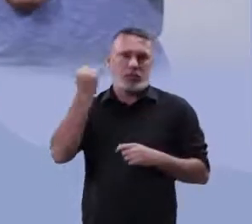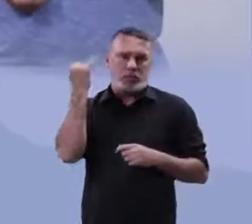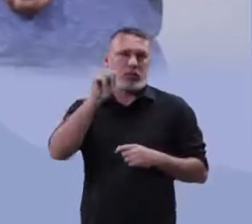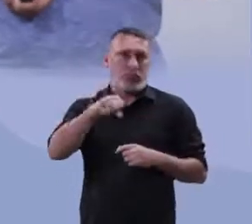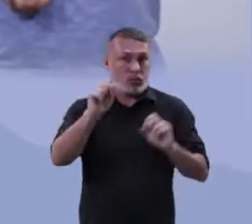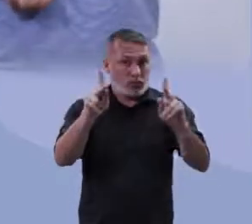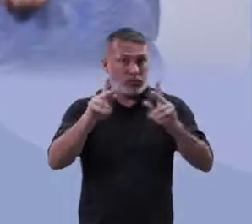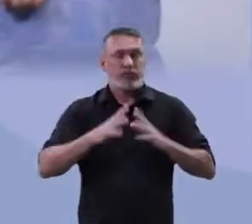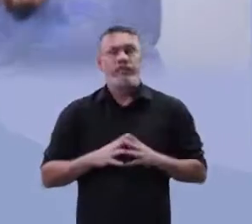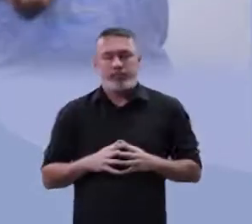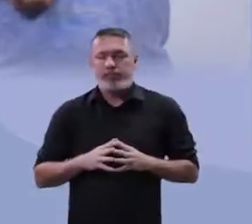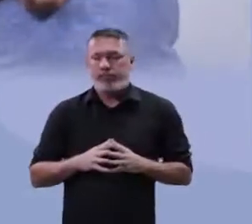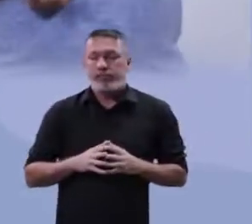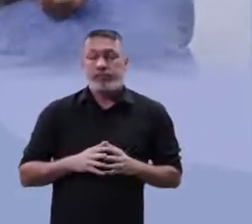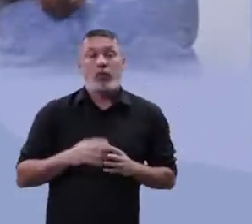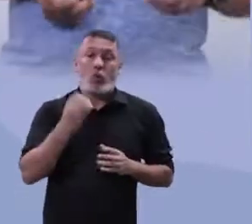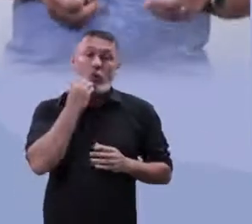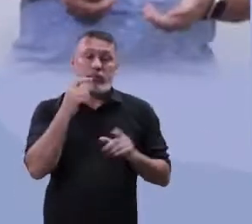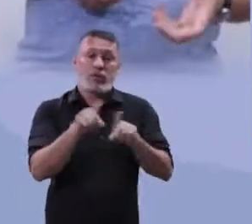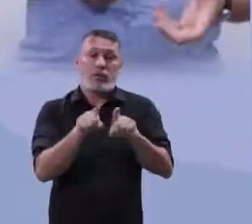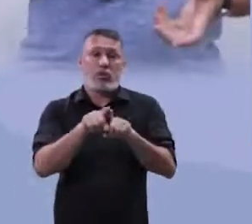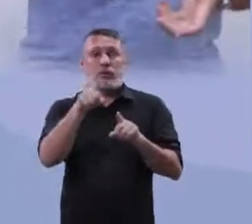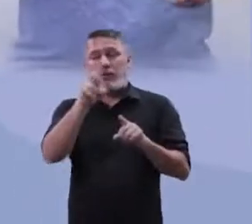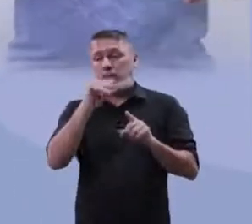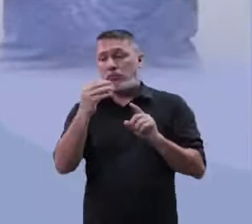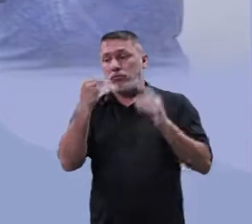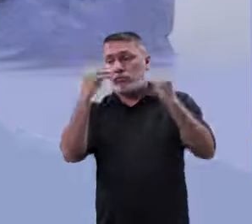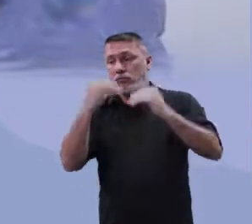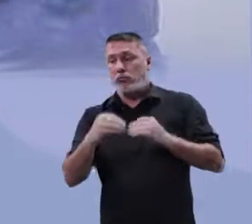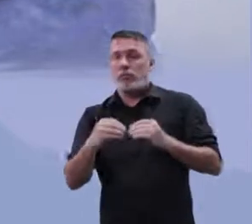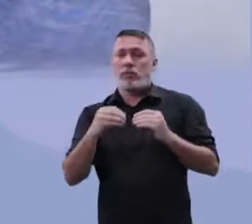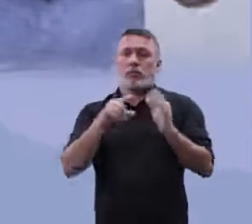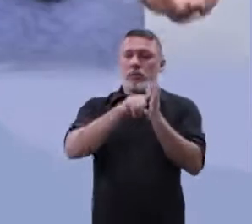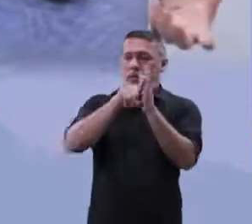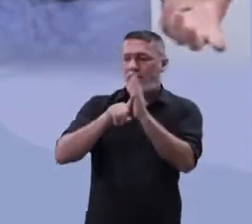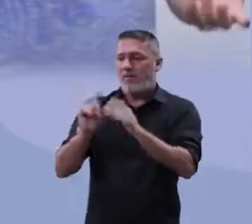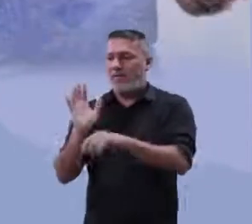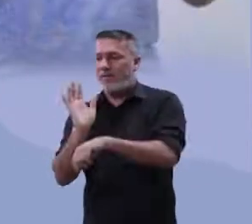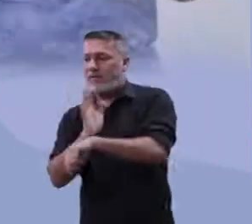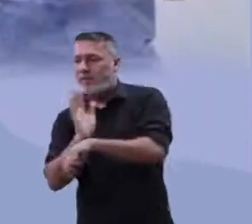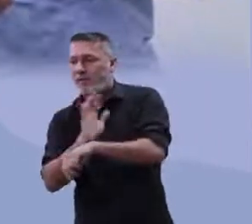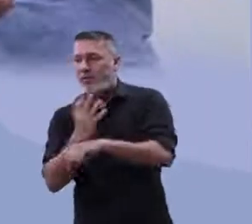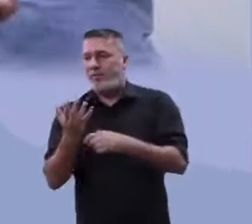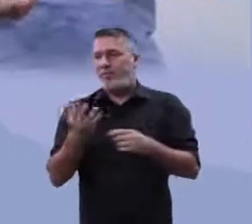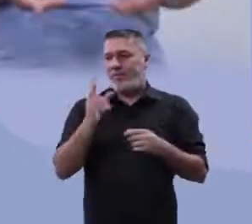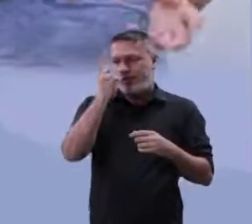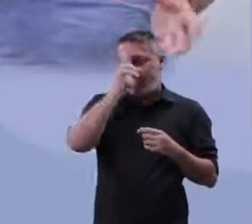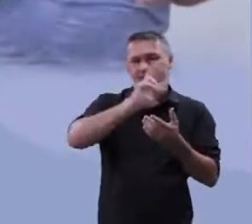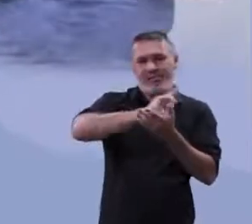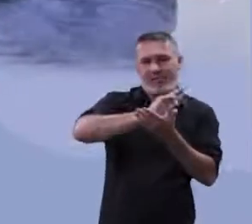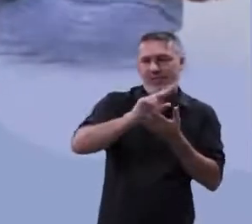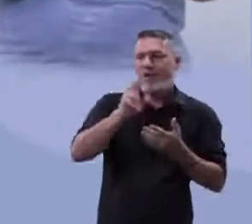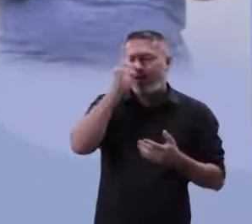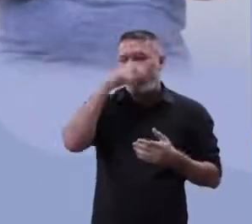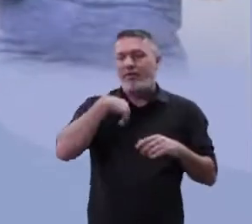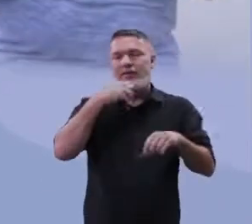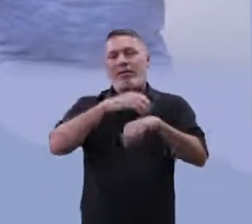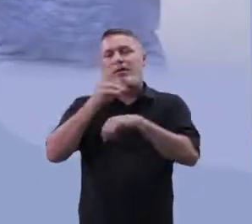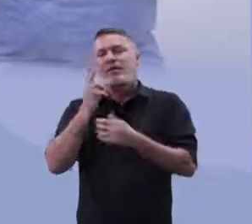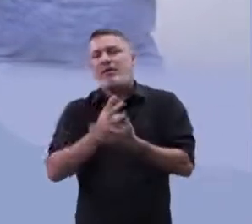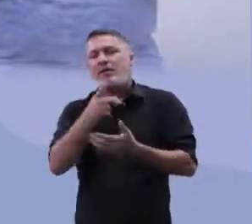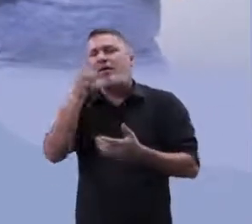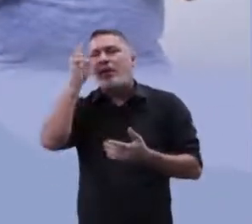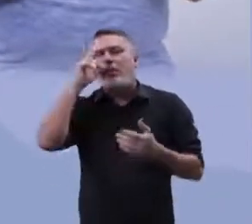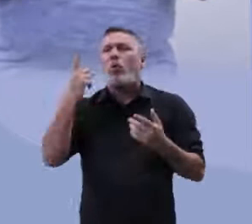é necessário, ok? Obviamente você vai fazer ali análise de algum filme, de alguma série, lembra que eu sempre falo com